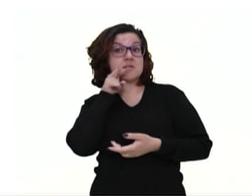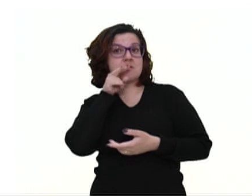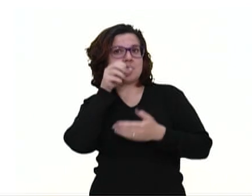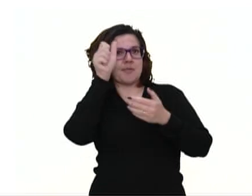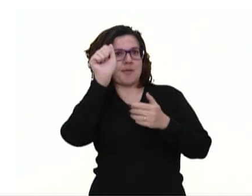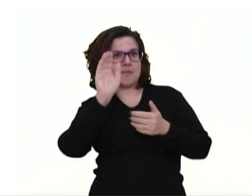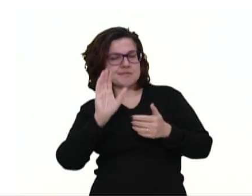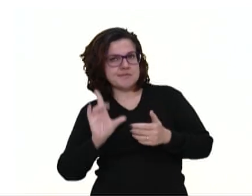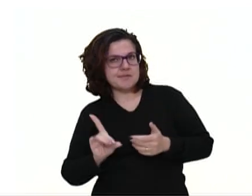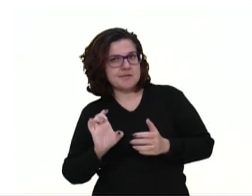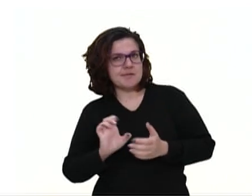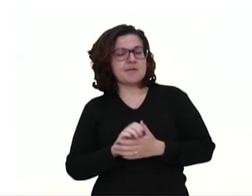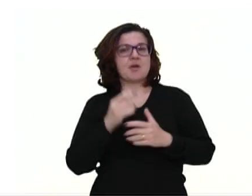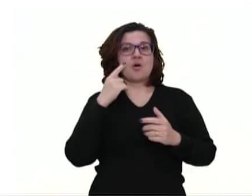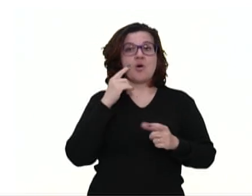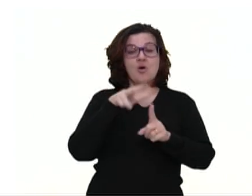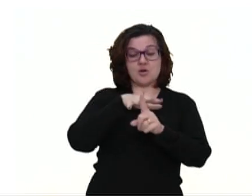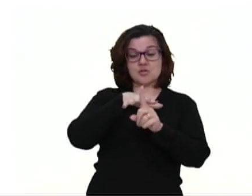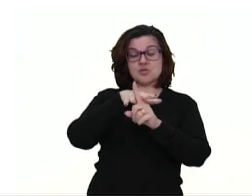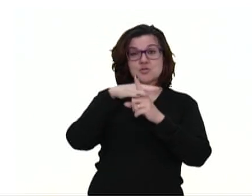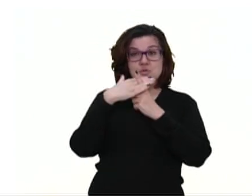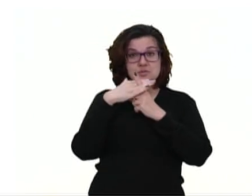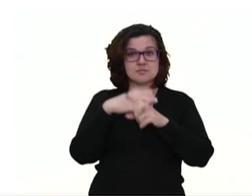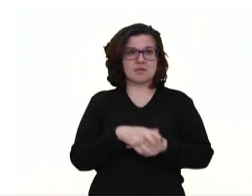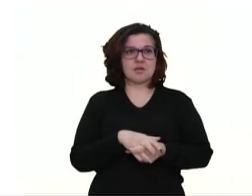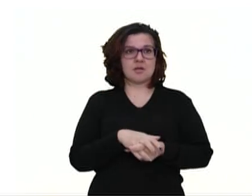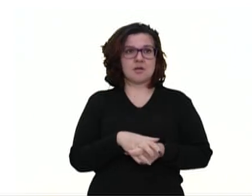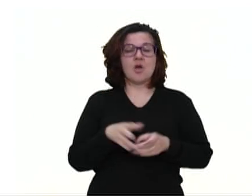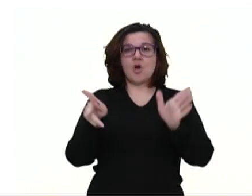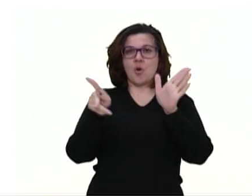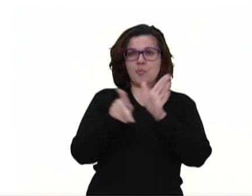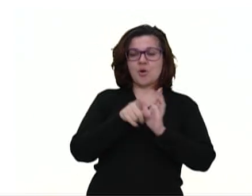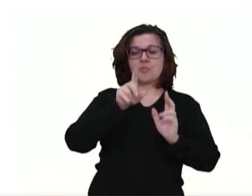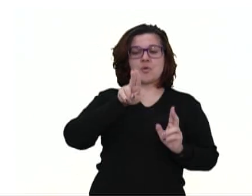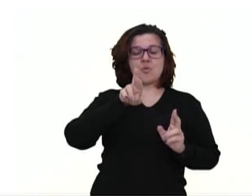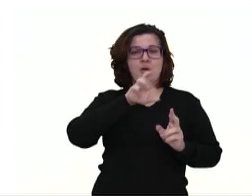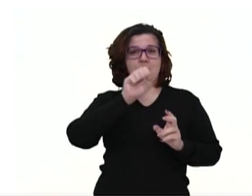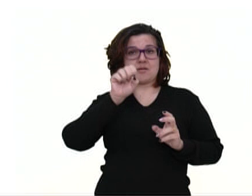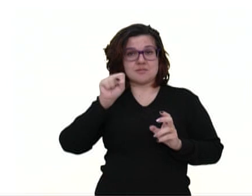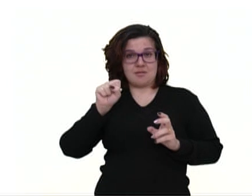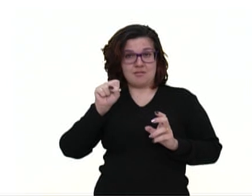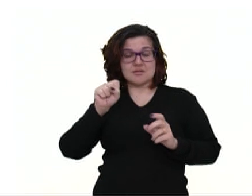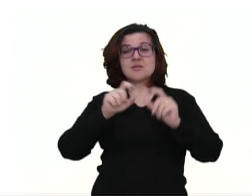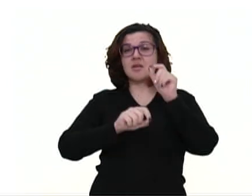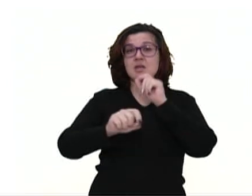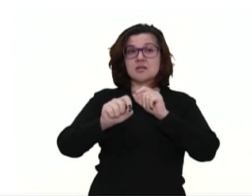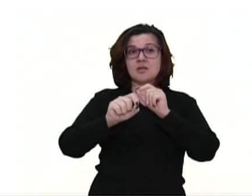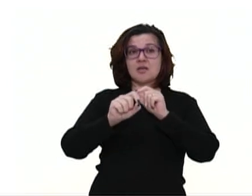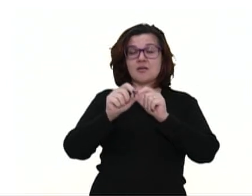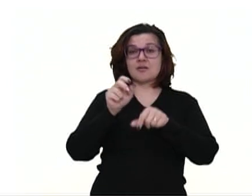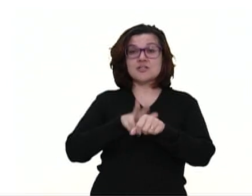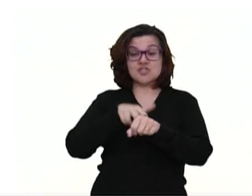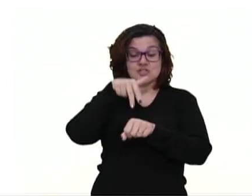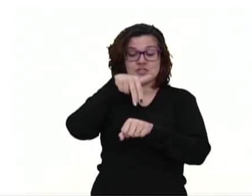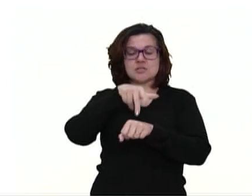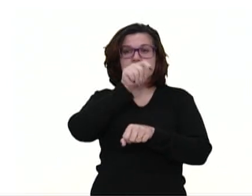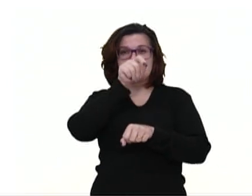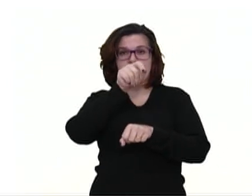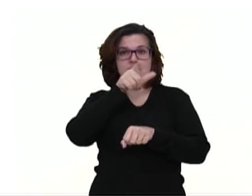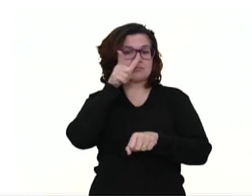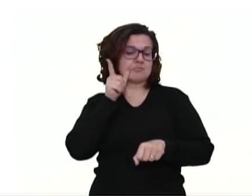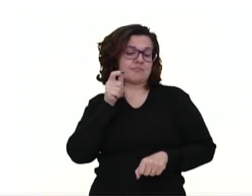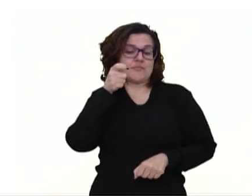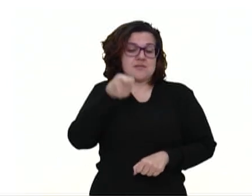poderia lembrar que no socialismo, implantado na União Soviética, houve uma liderança bastante forte do Joseph